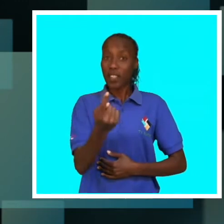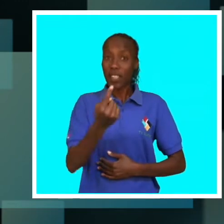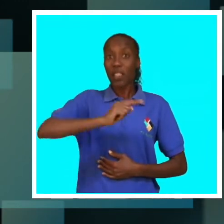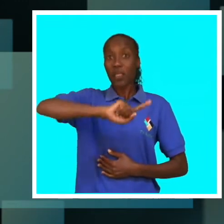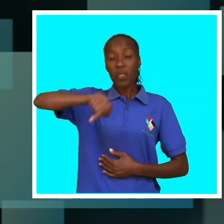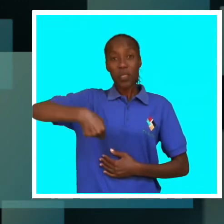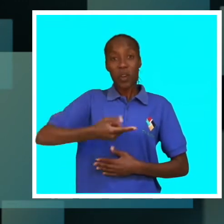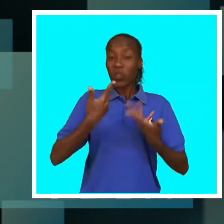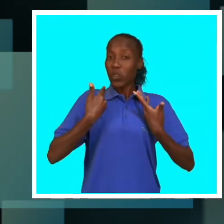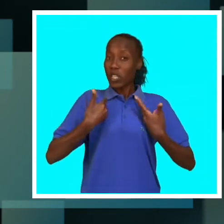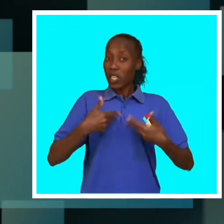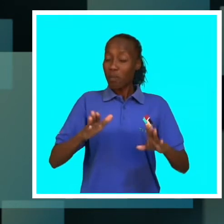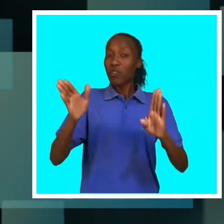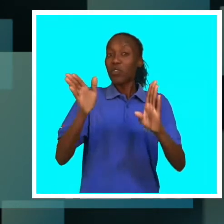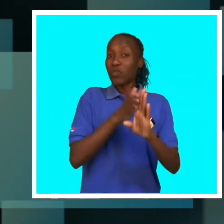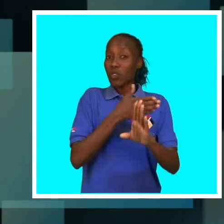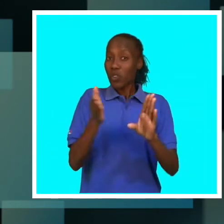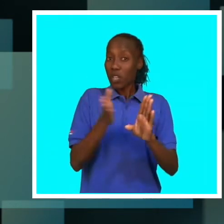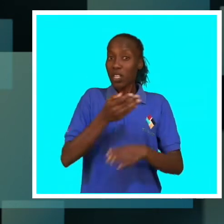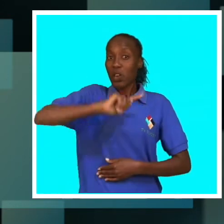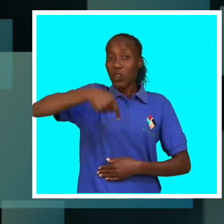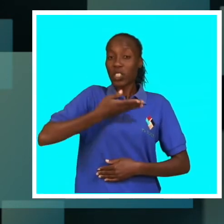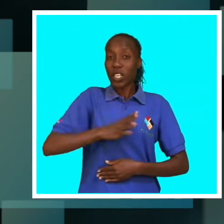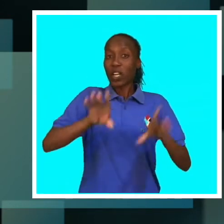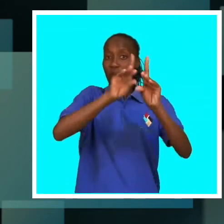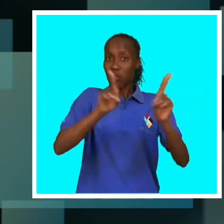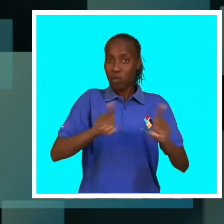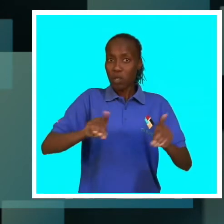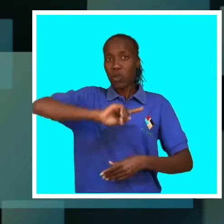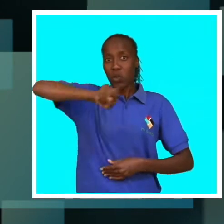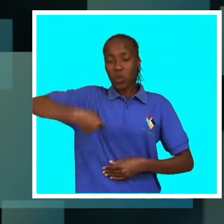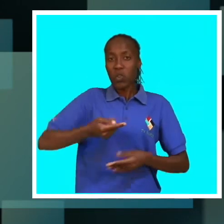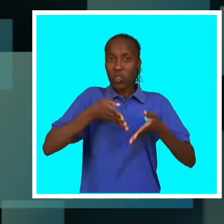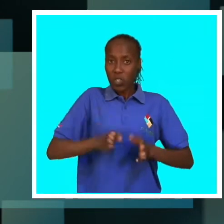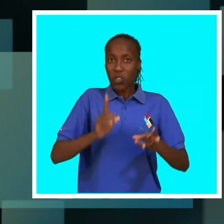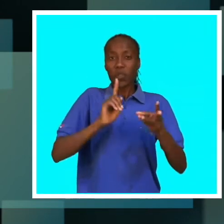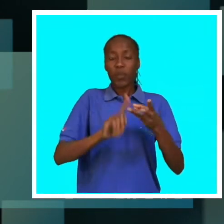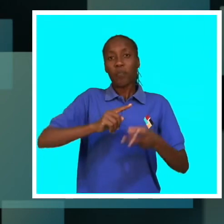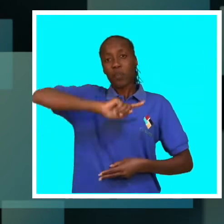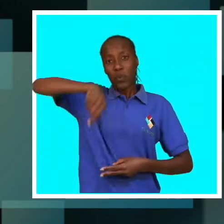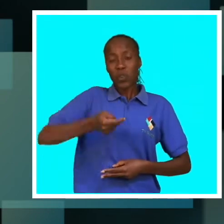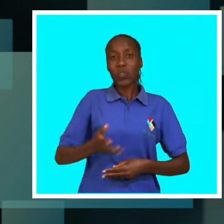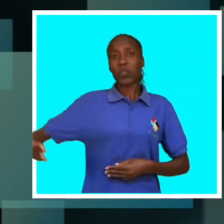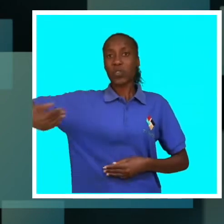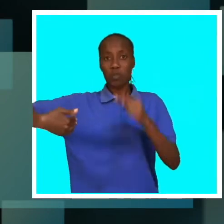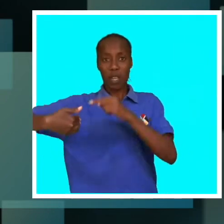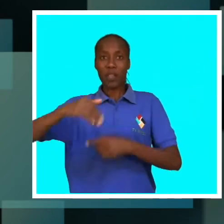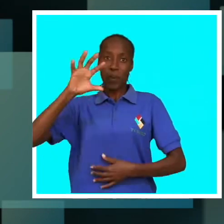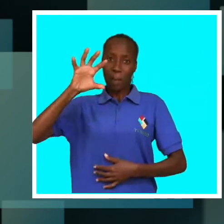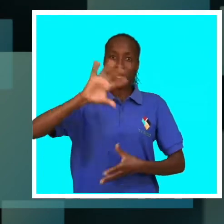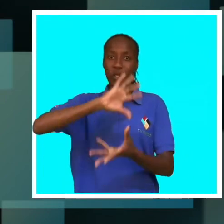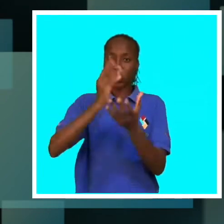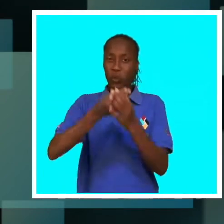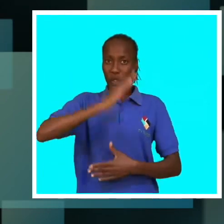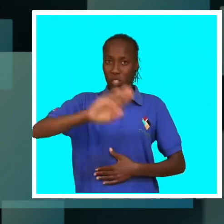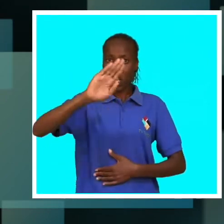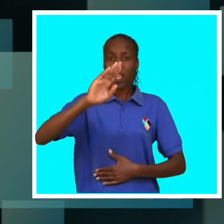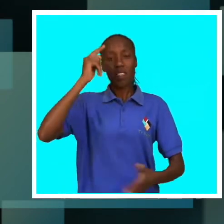que nós não queremos violência, nós queremos paz com os nossos filhos, com os nossos maridos e com o país em